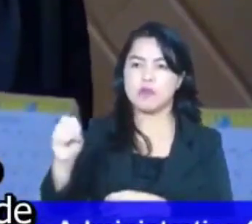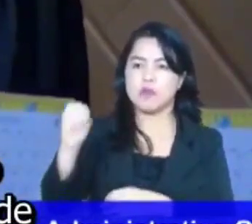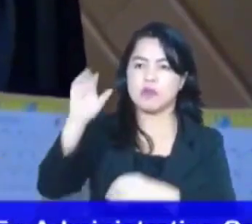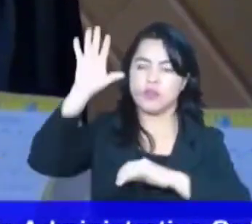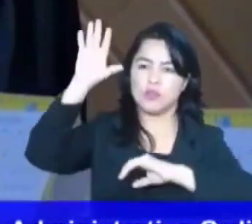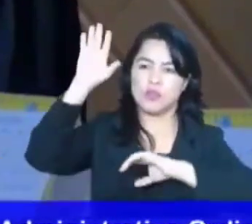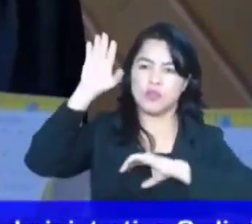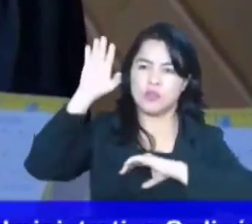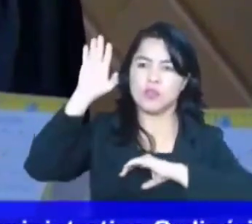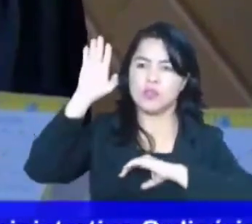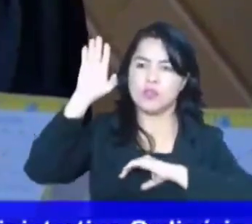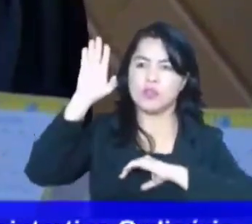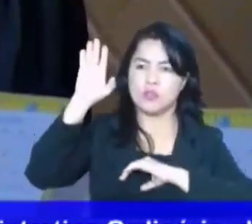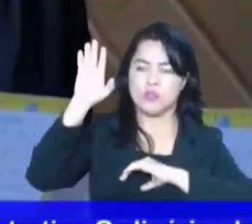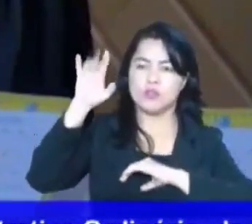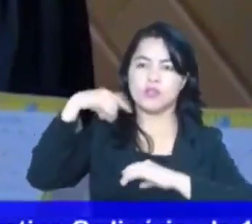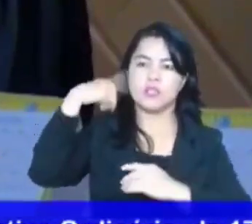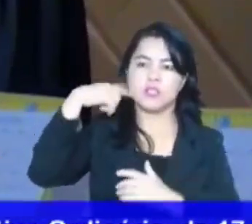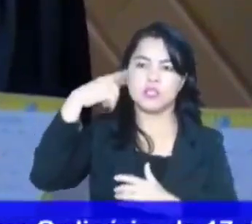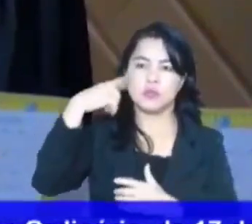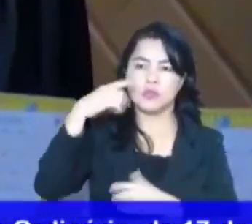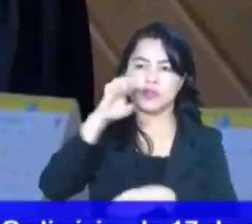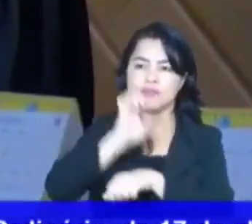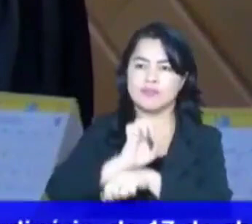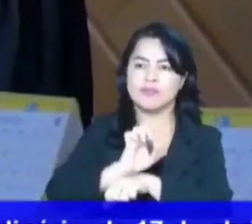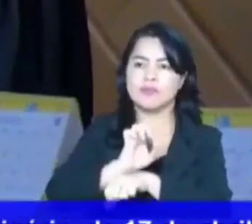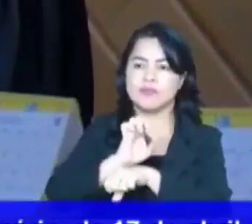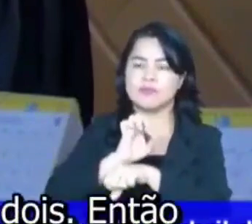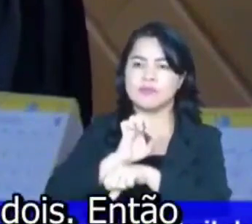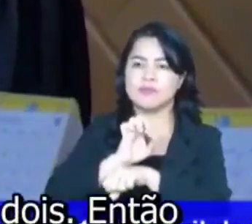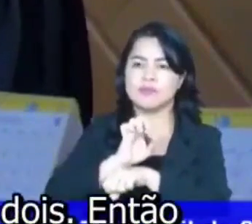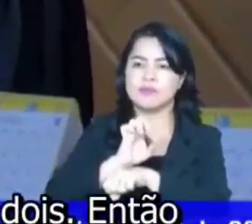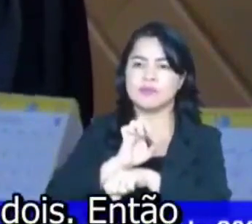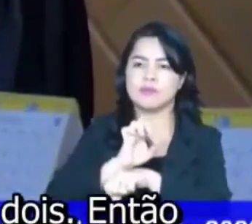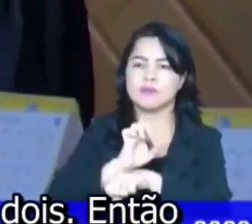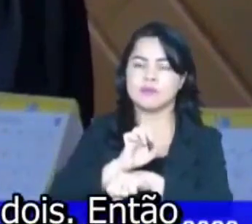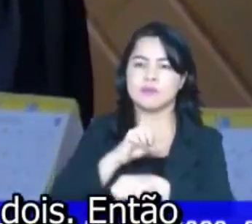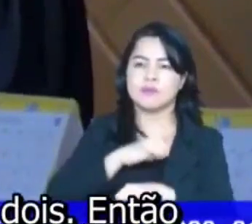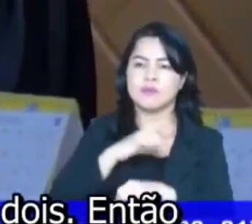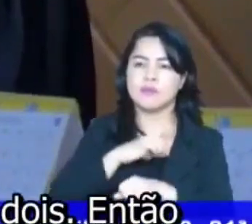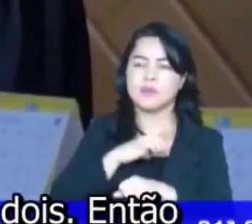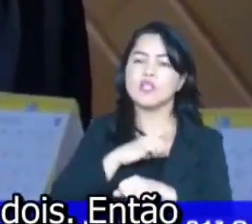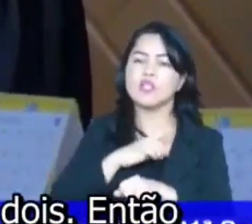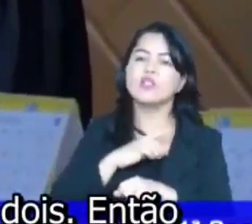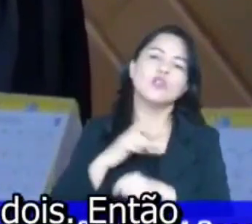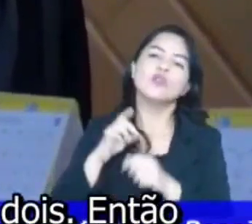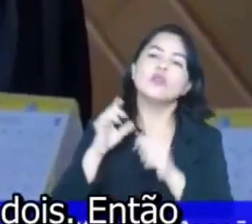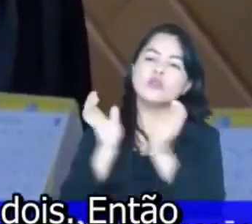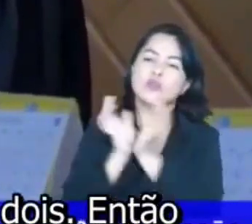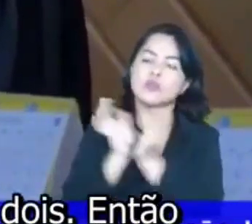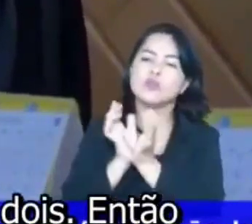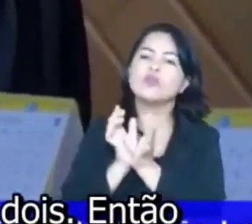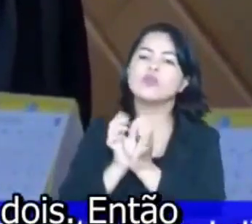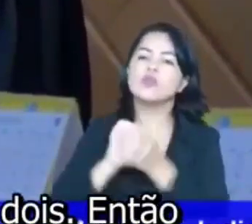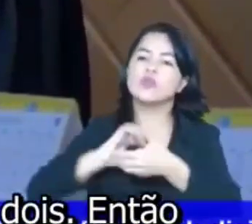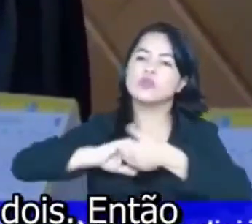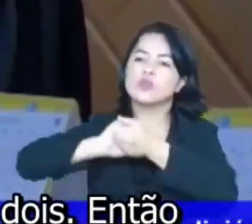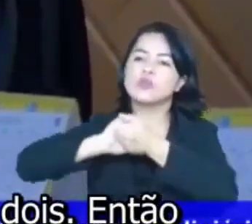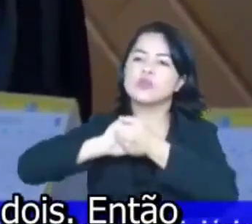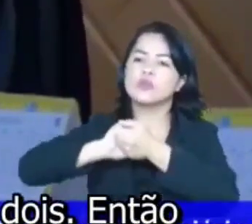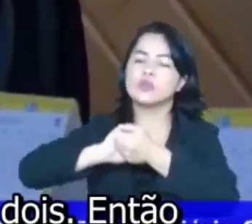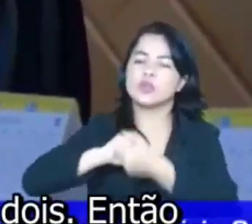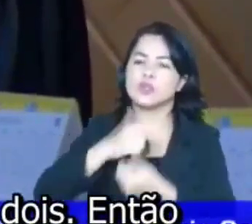ao cargo de deputado estadual pelo Solidariedade nas eleições gerais